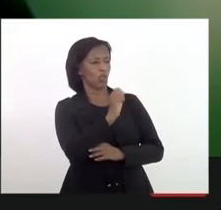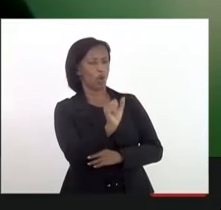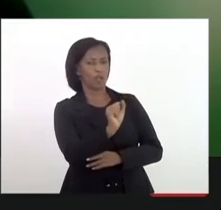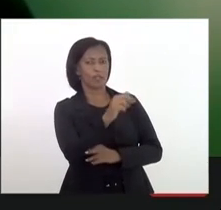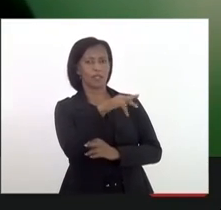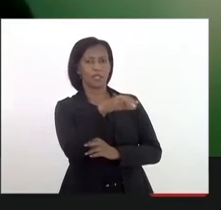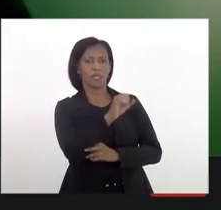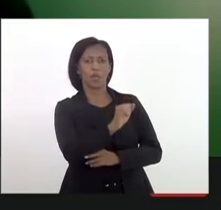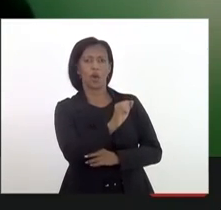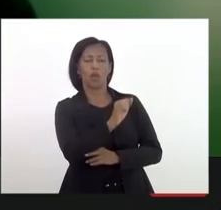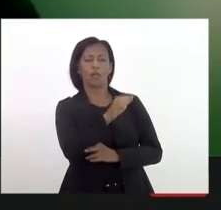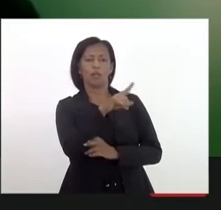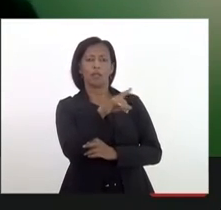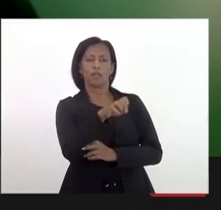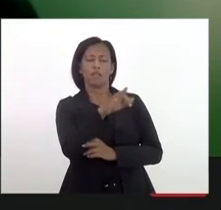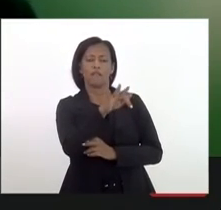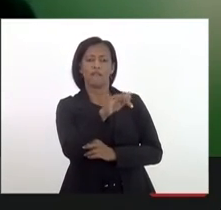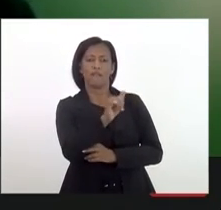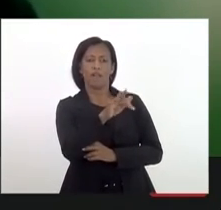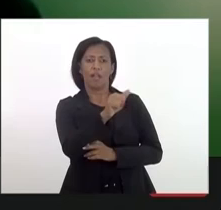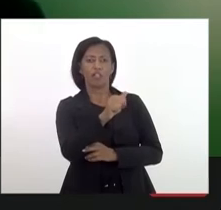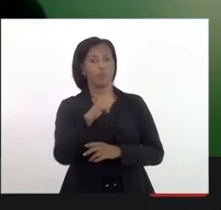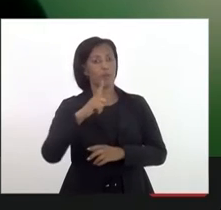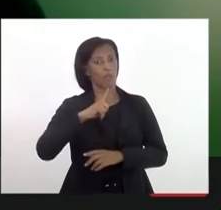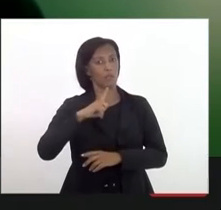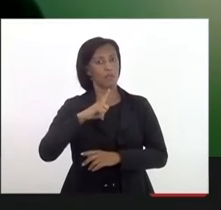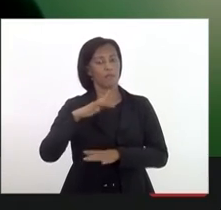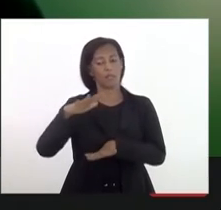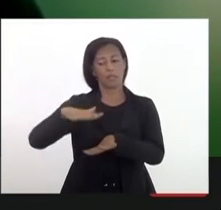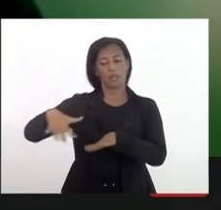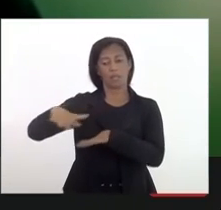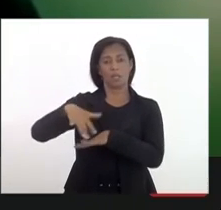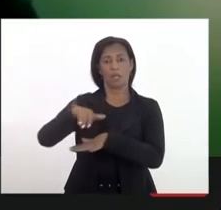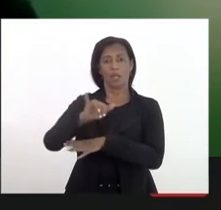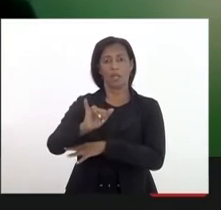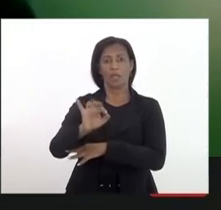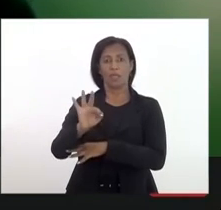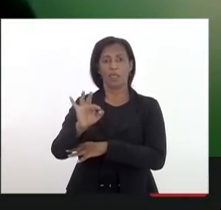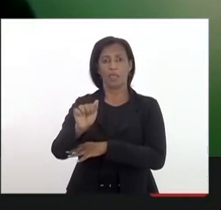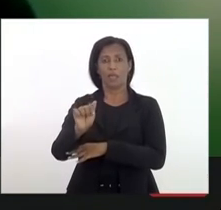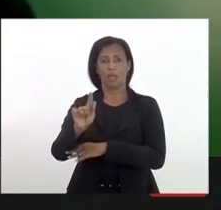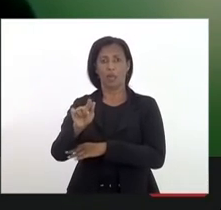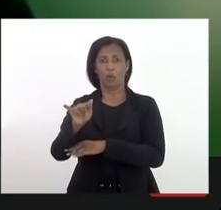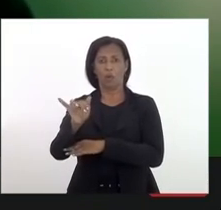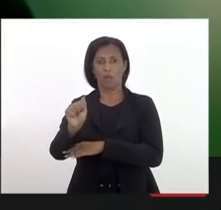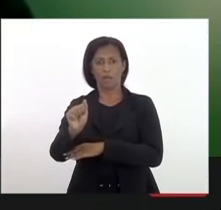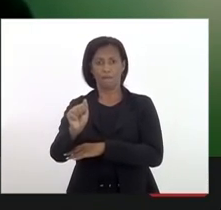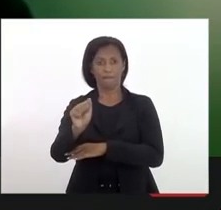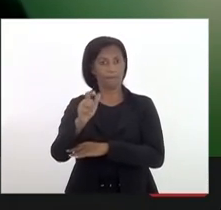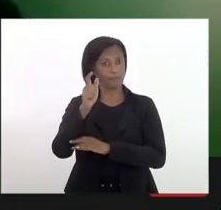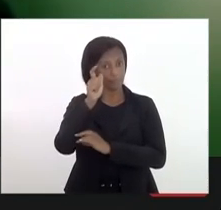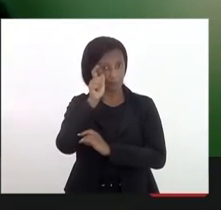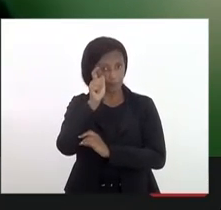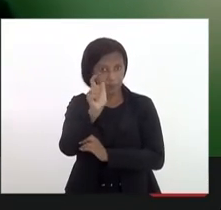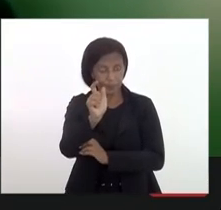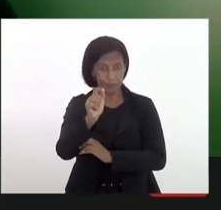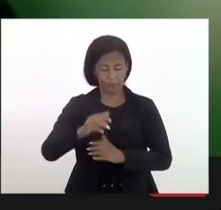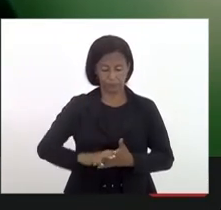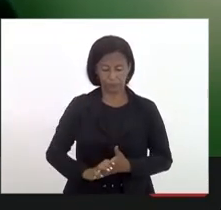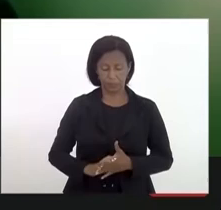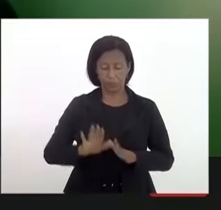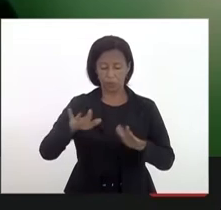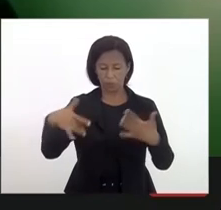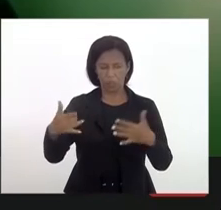temos um projeto aí nessa região de Itaguaí. Agora, o que é interessante observar é o seguinte, eu, como fiz